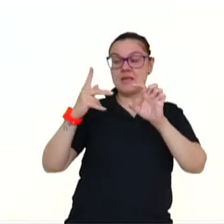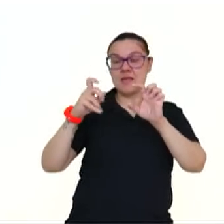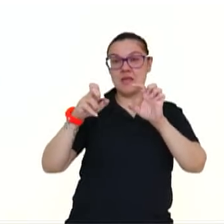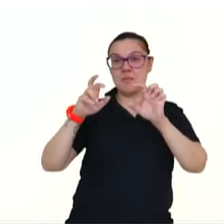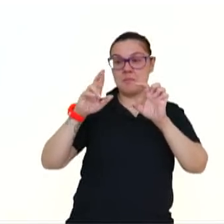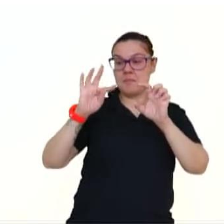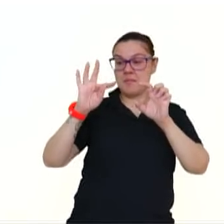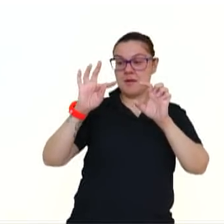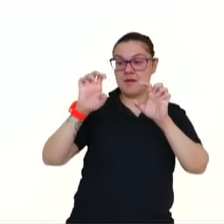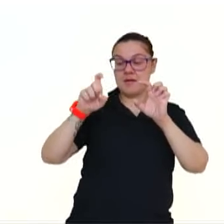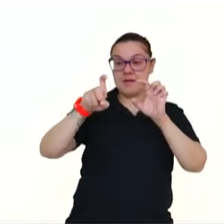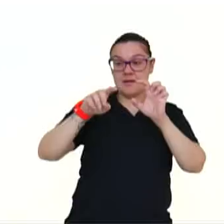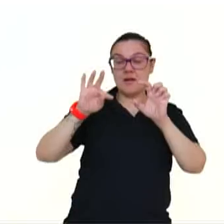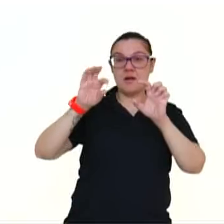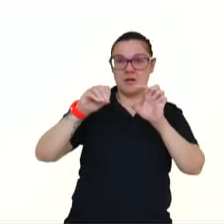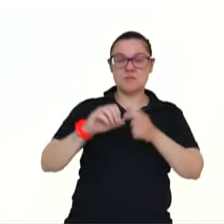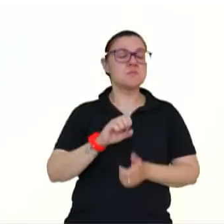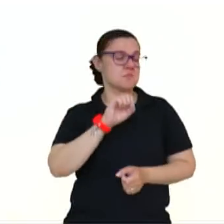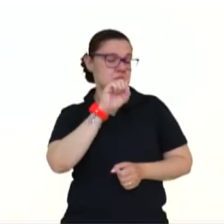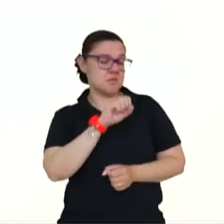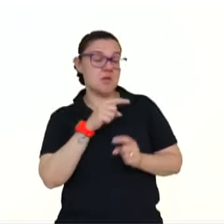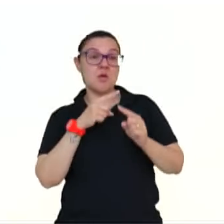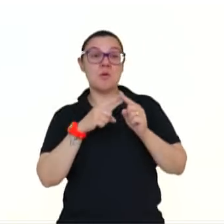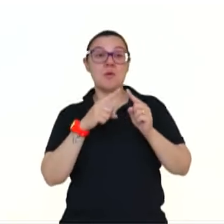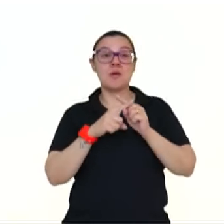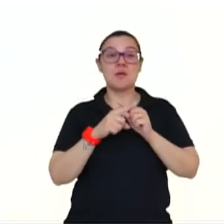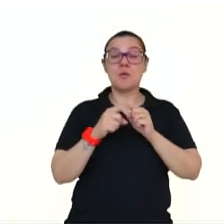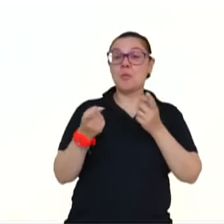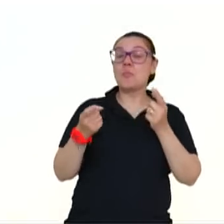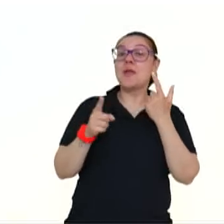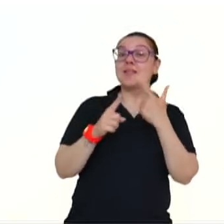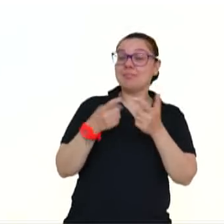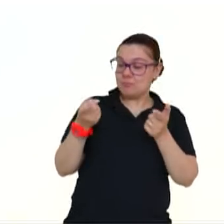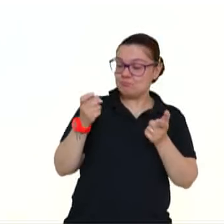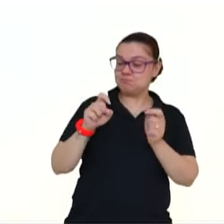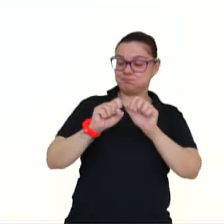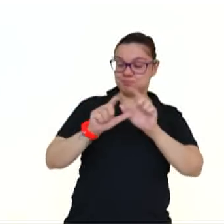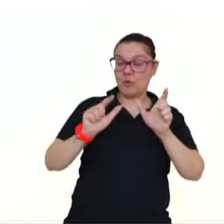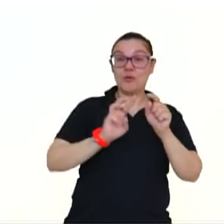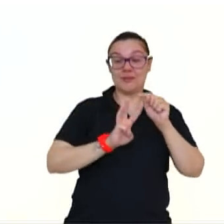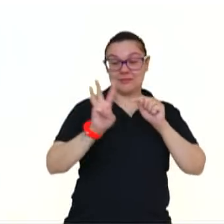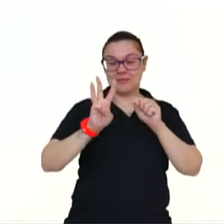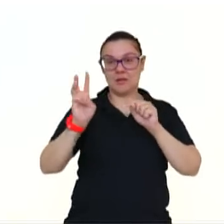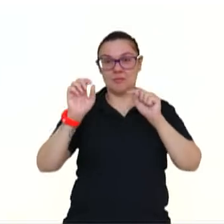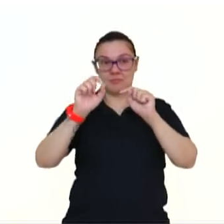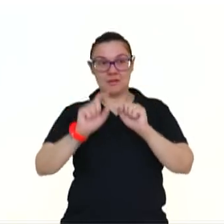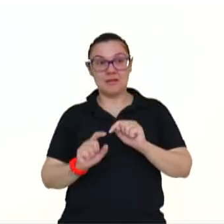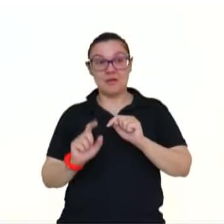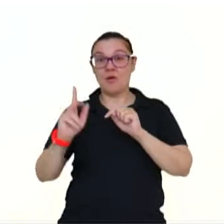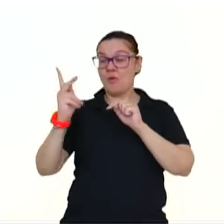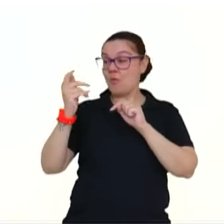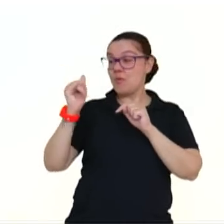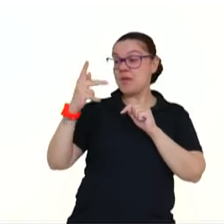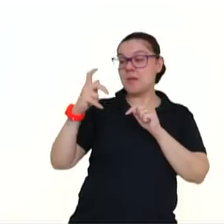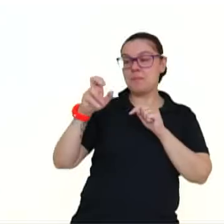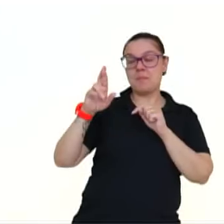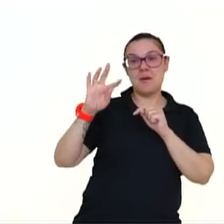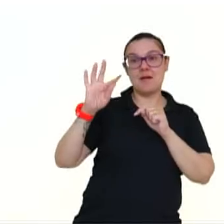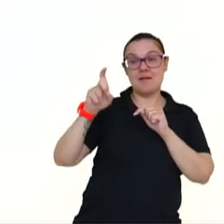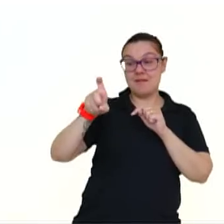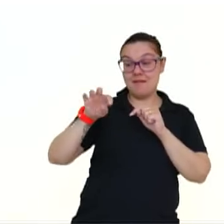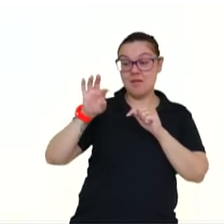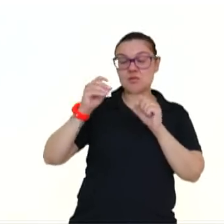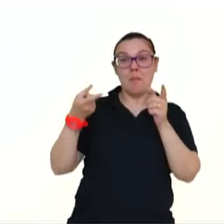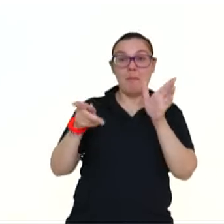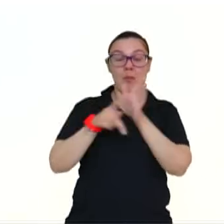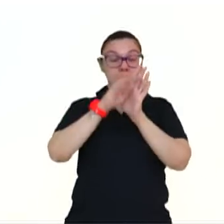hipertexto, sim, pois tem hiperlinks. Então o hipertexto é o próprio texto.